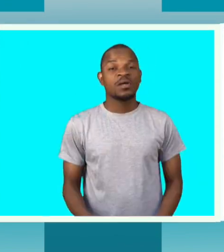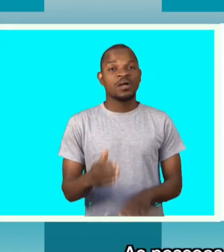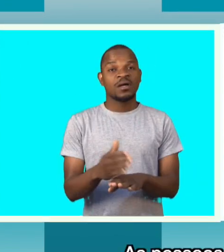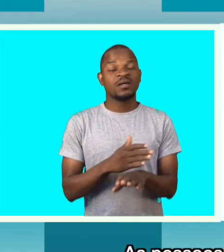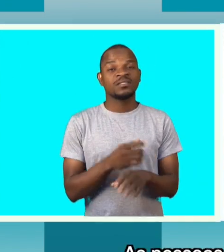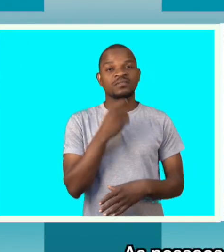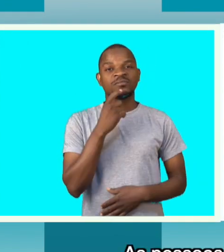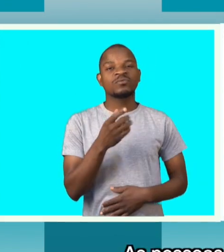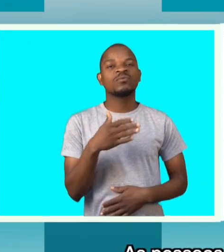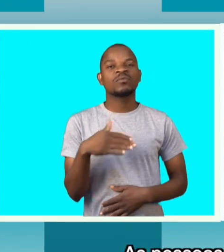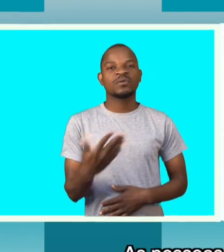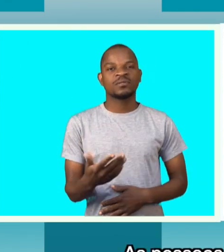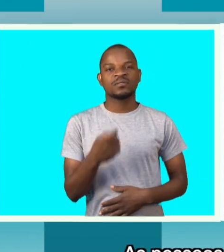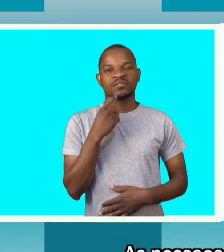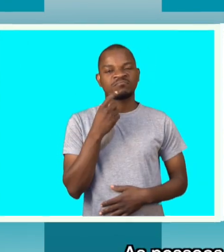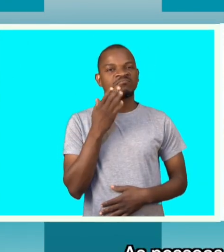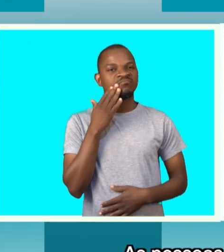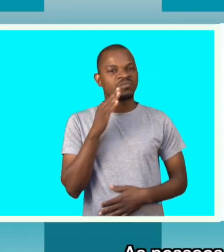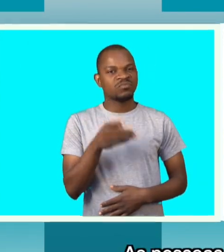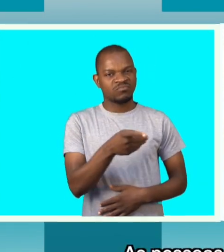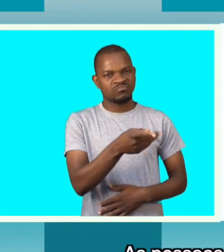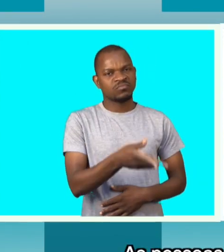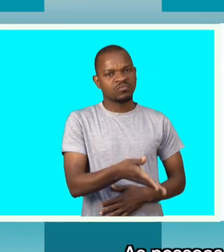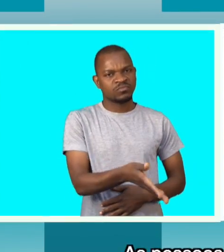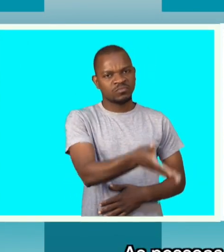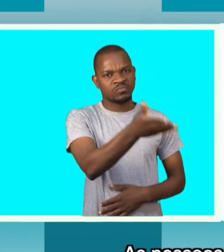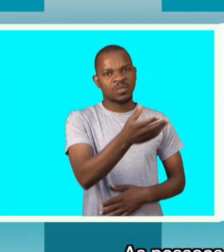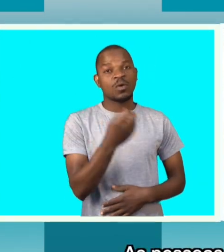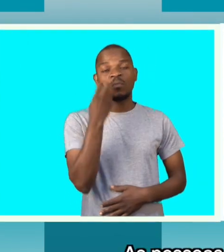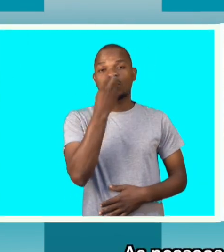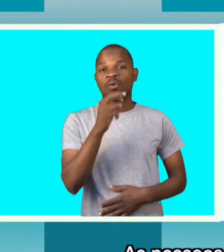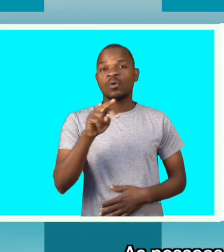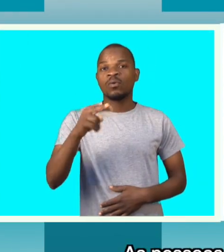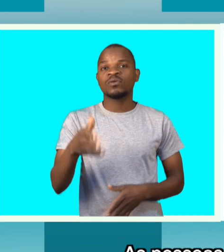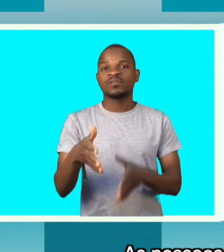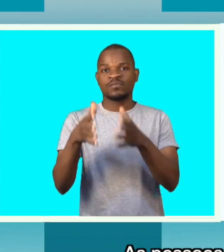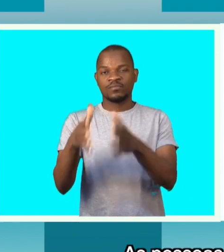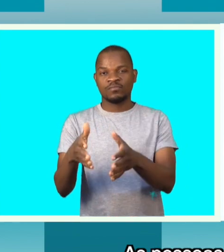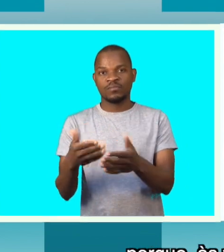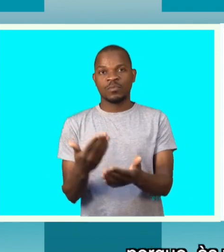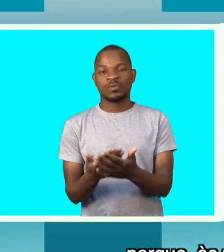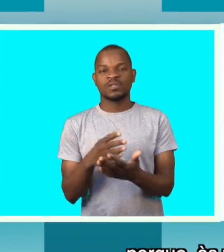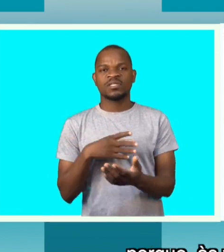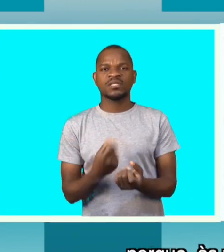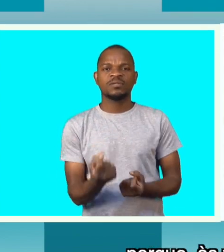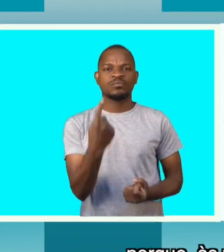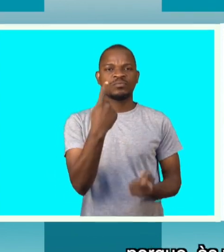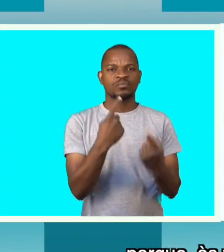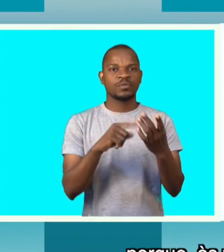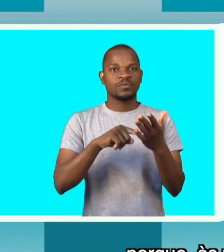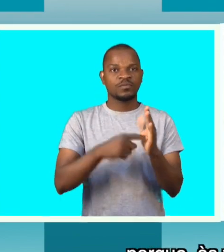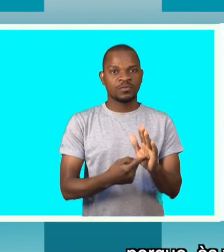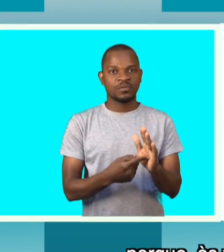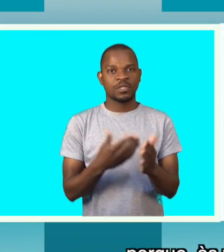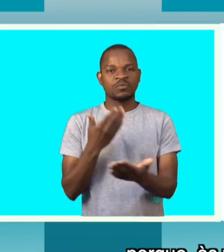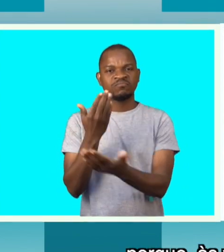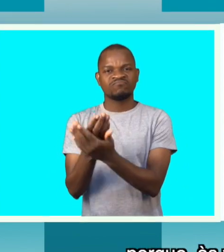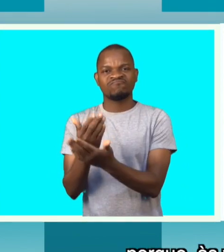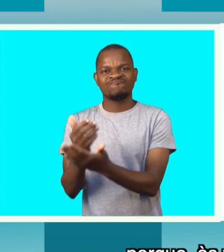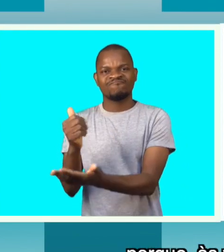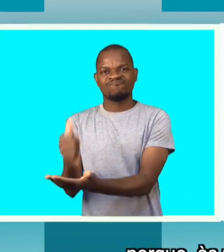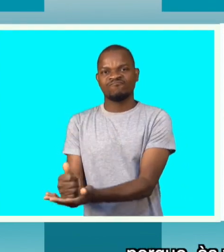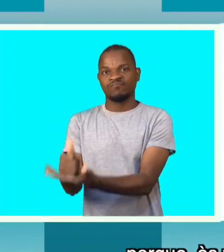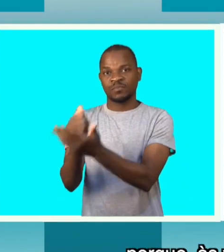o famoso o seu eu não sei procurar o link eu tenho 32 caminhão